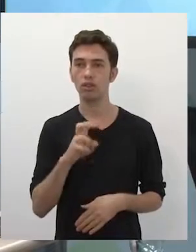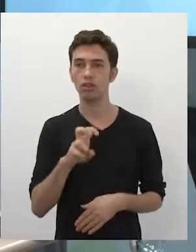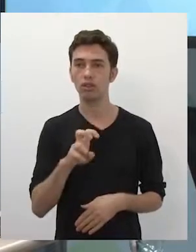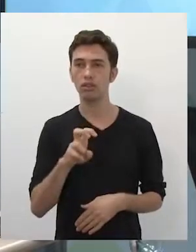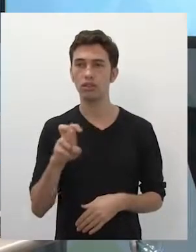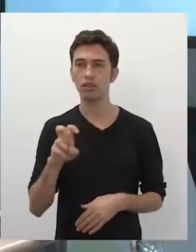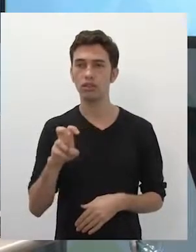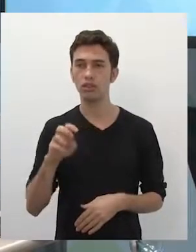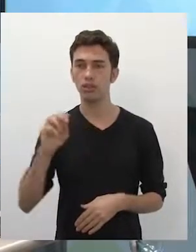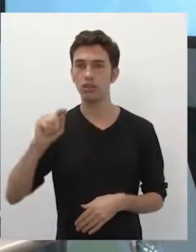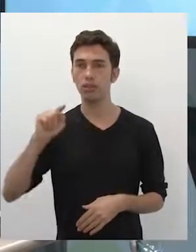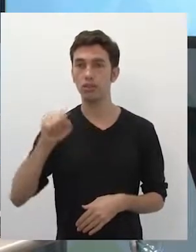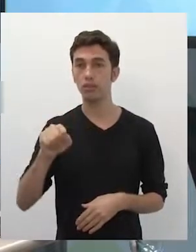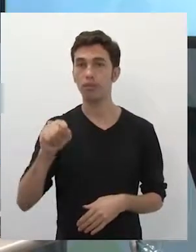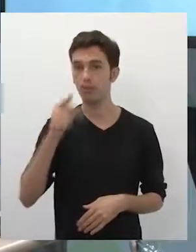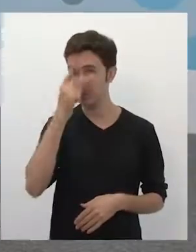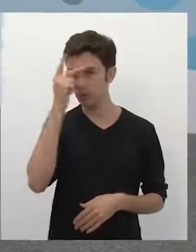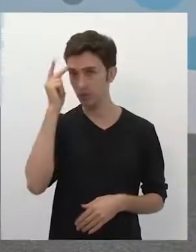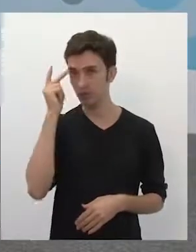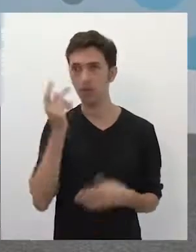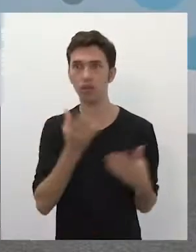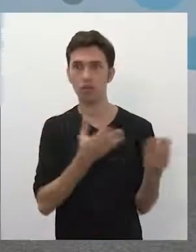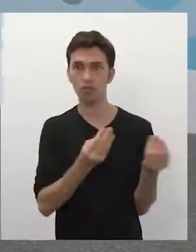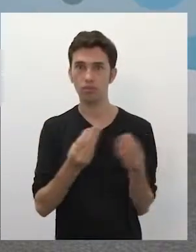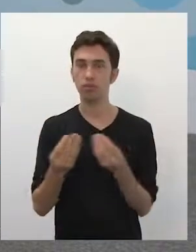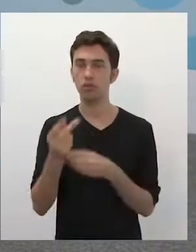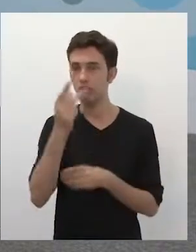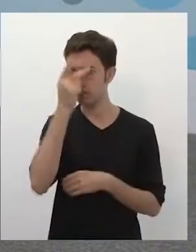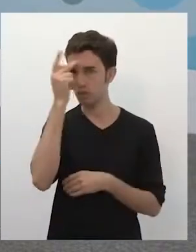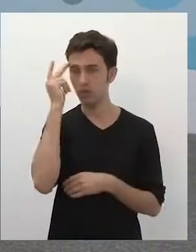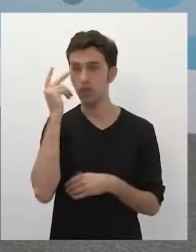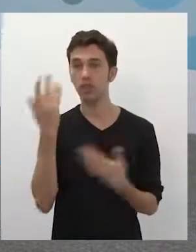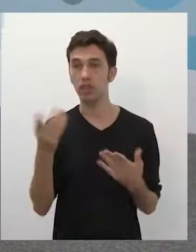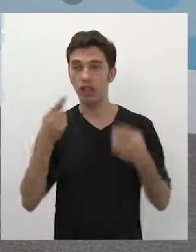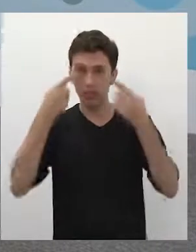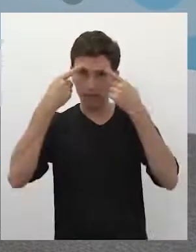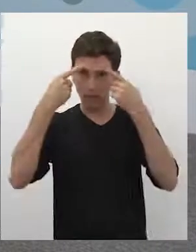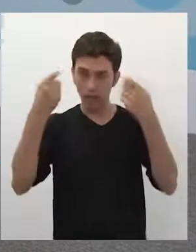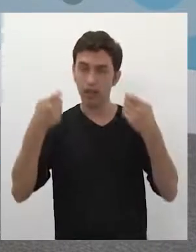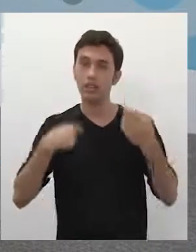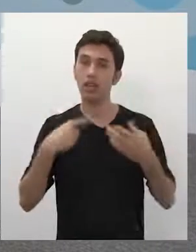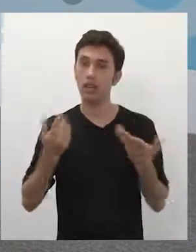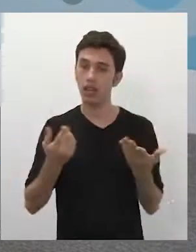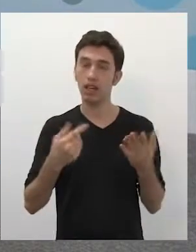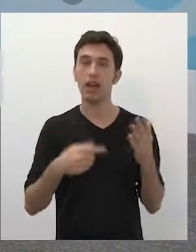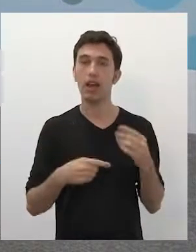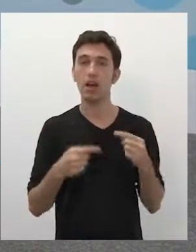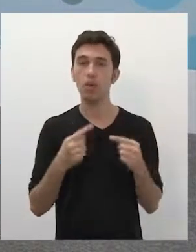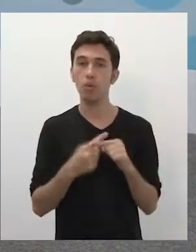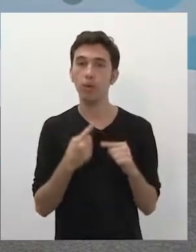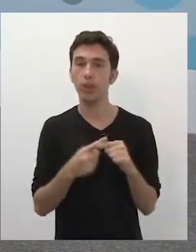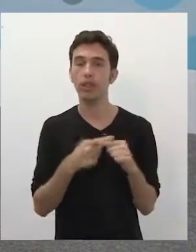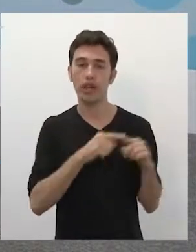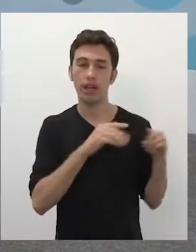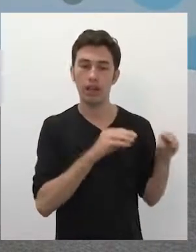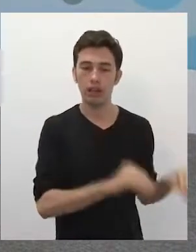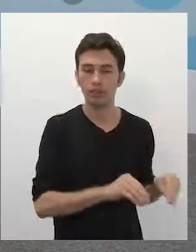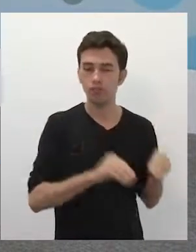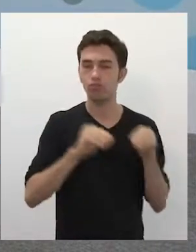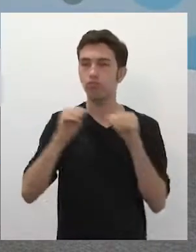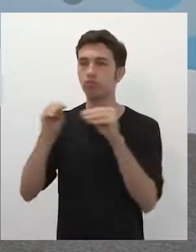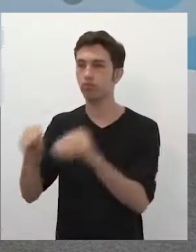é muita gente. Muito. E né? pela violência, né, é o motivo, né, pela qual elas foram deslocadas. E os alunos vão lembrar que a gente já